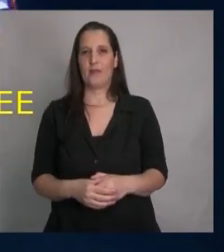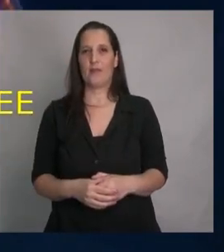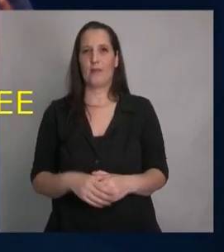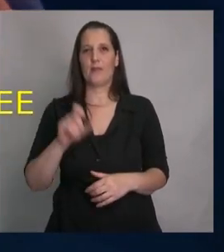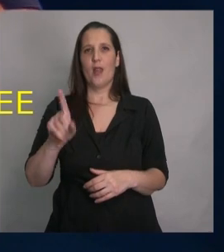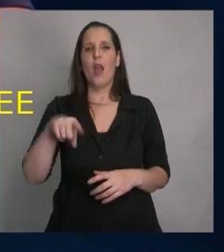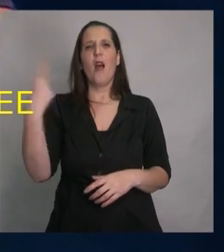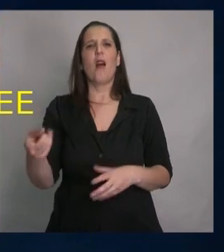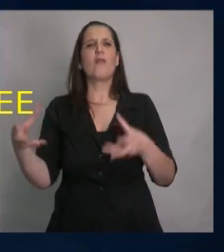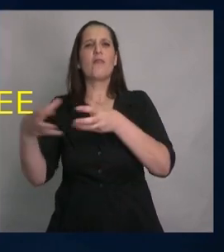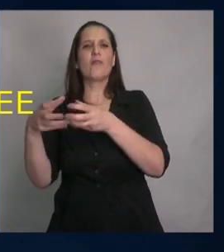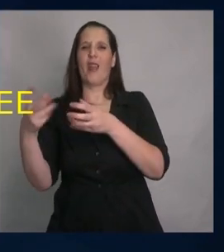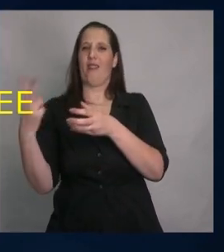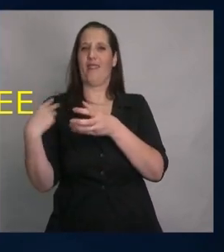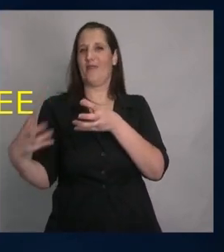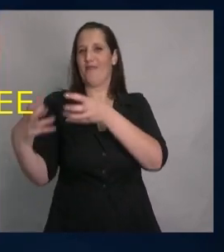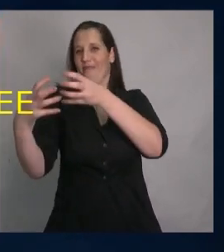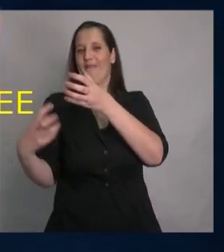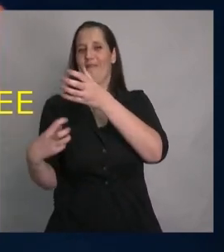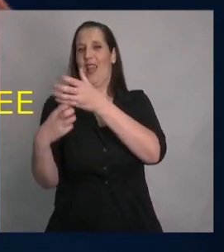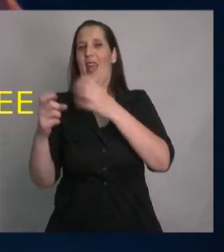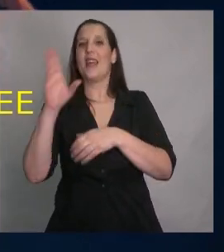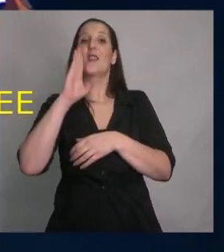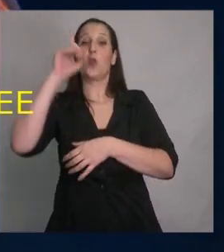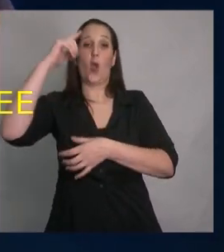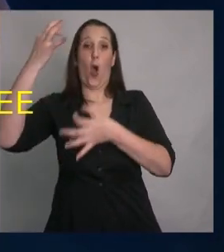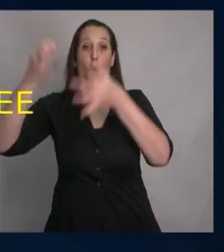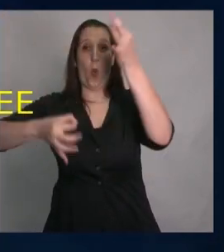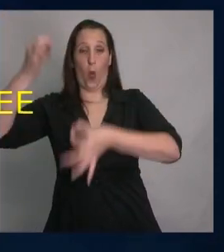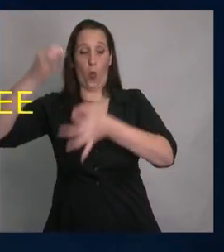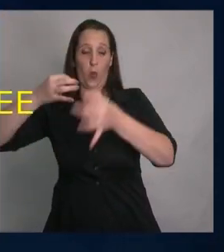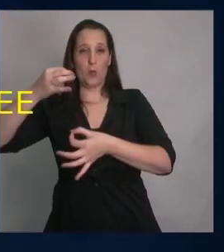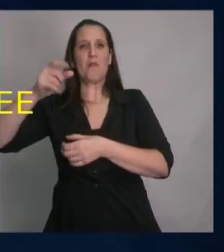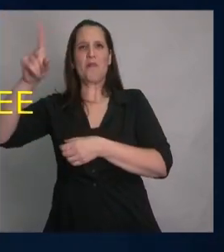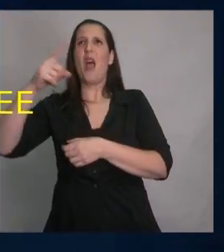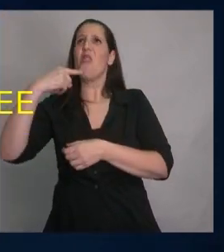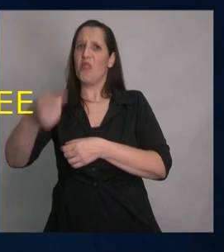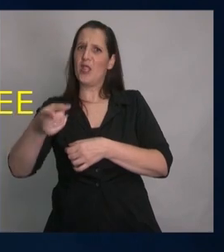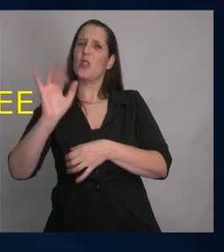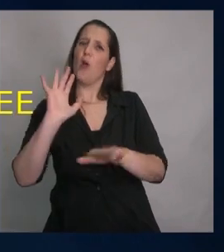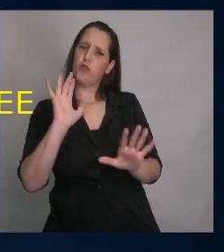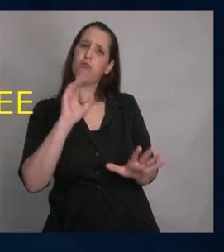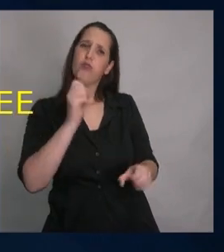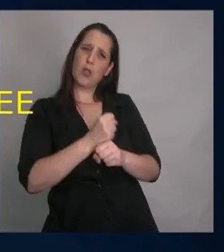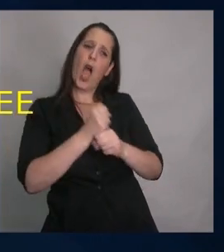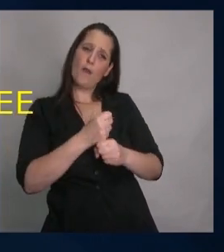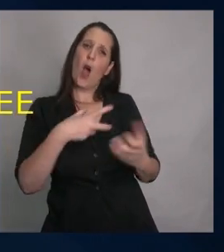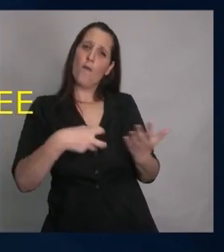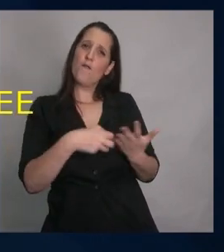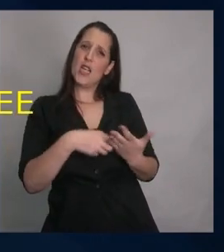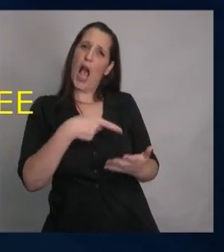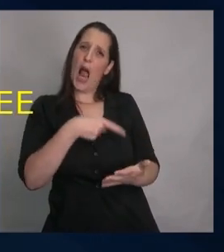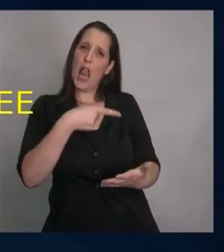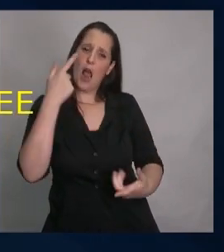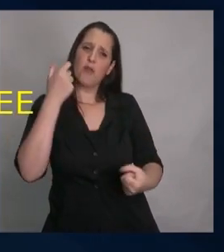-americano disse que mantém com os procuradores texto público, relações íntimas, não precisam de